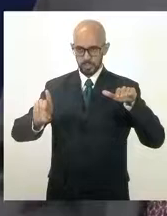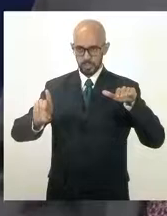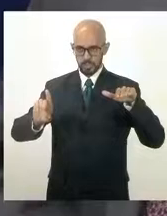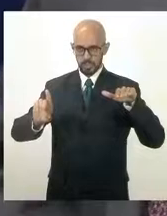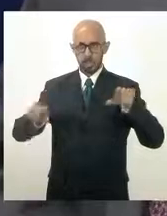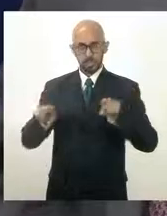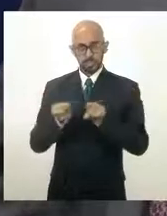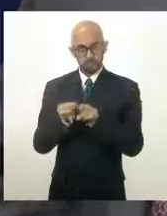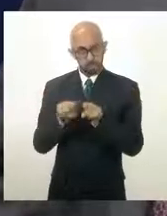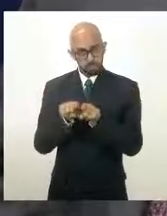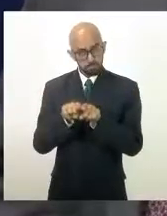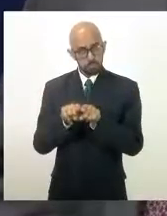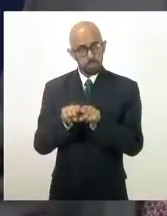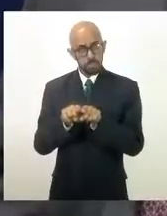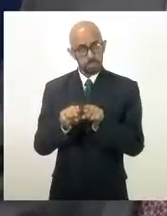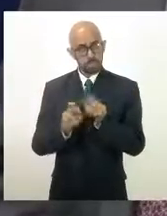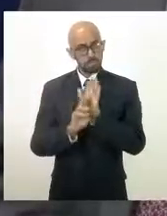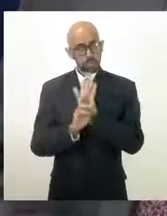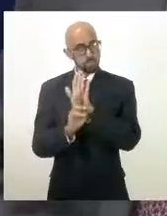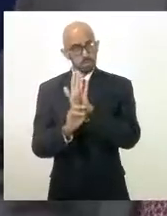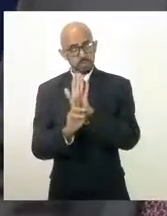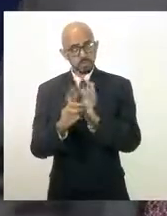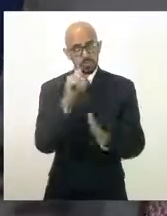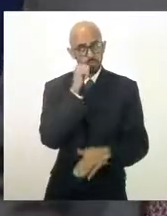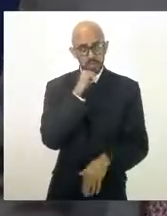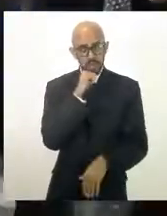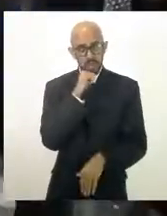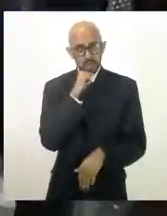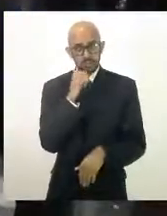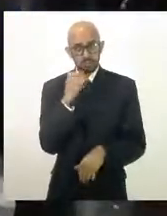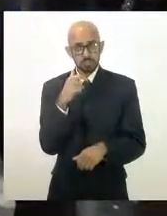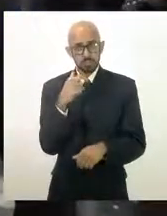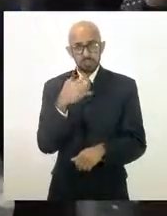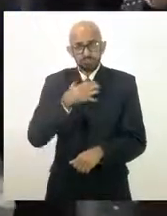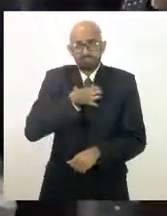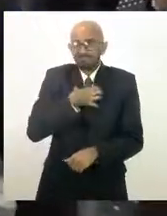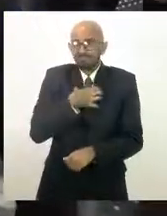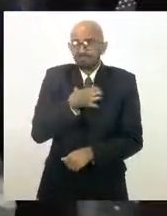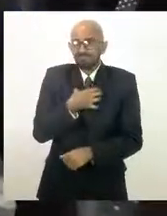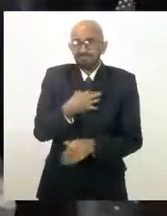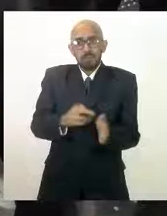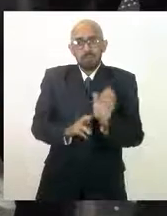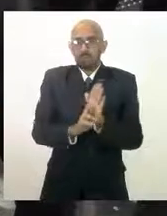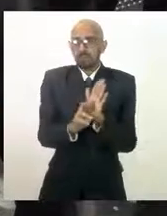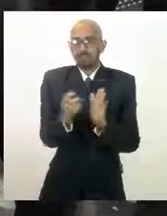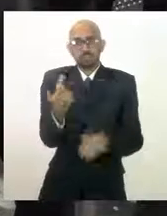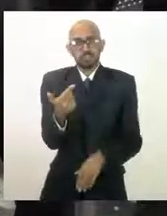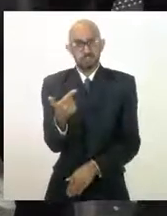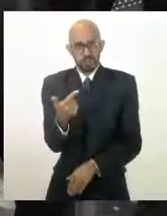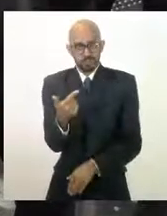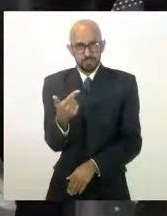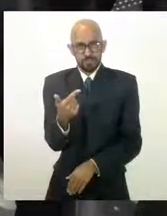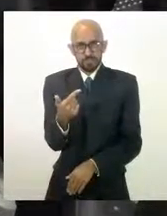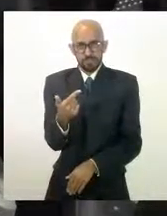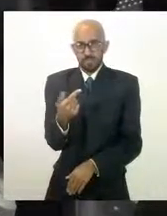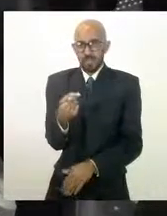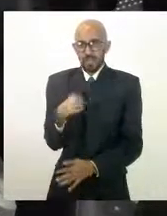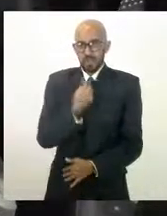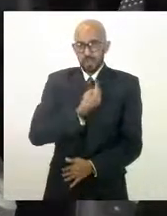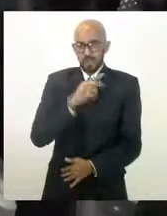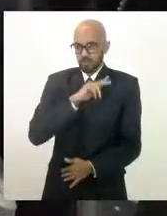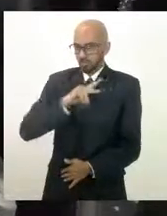composta também por mulheres, porque a gente não se sentia representada. E aí veio o nosso presidente, que assumiu